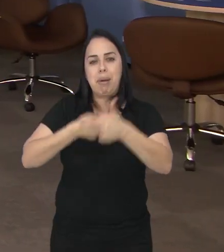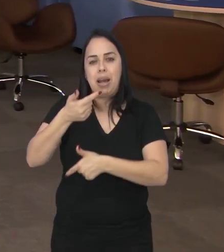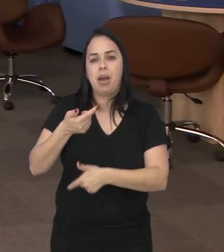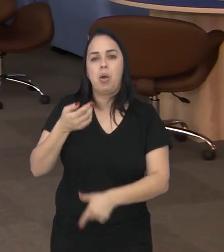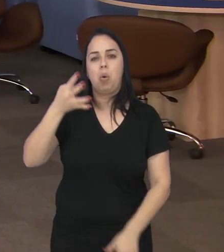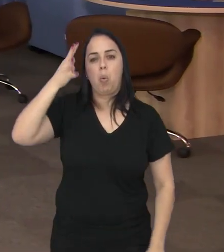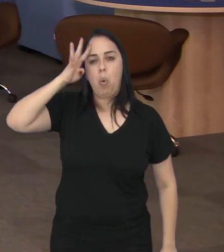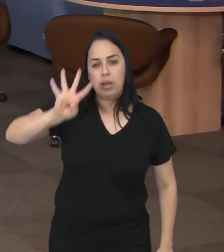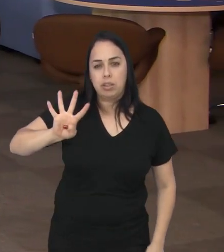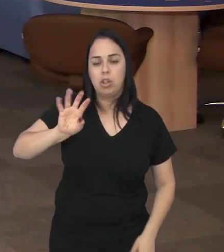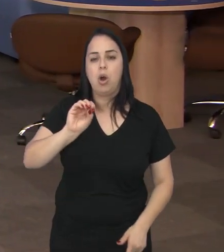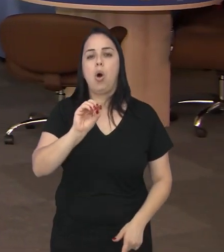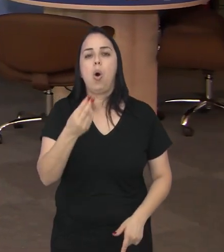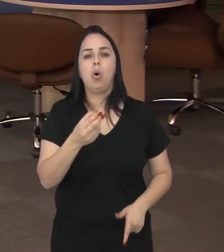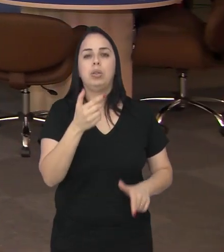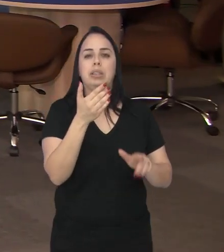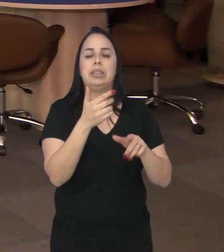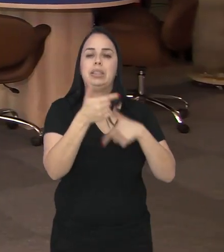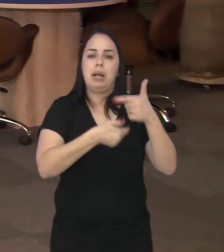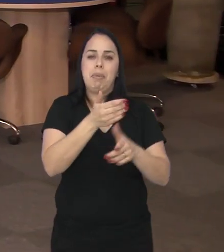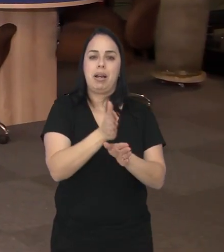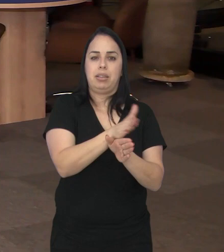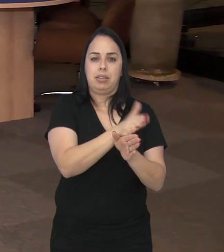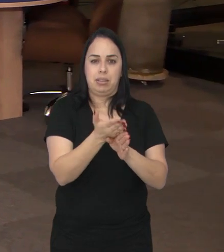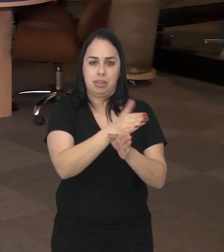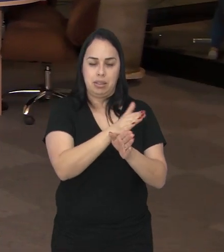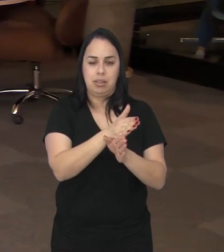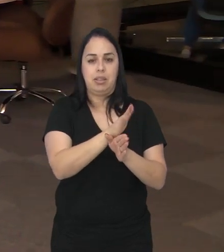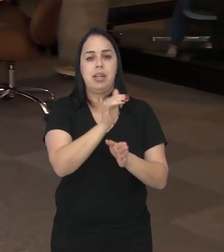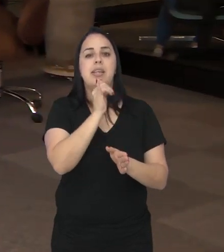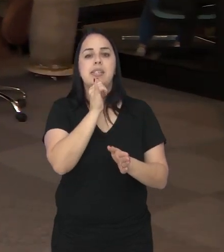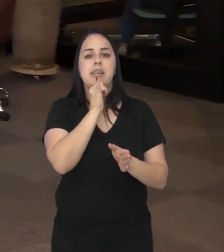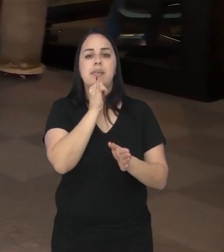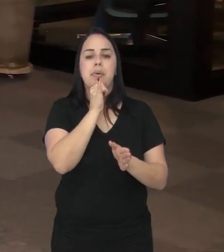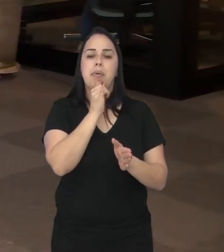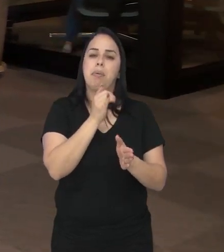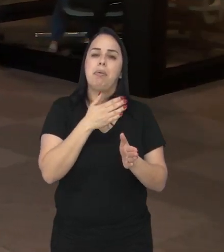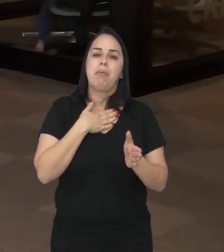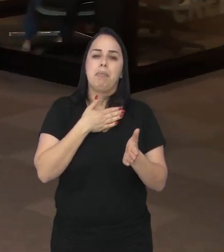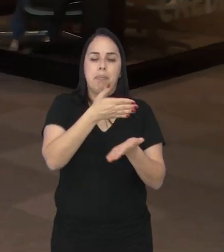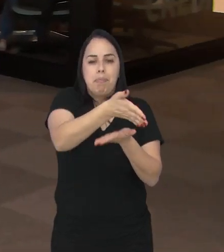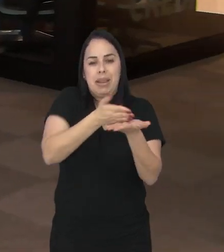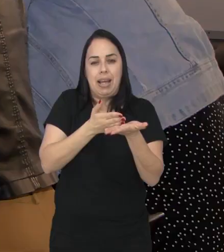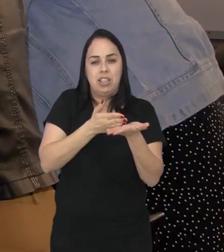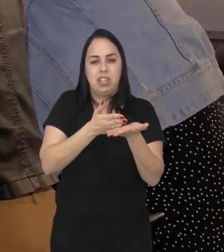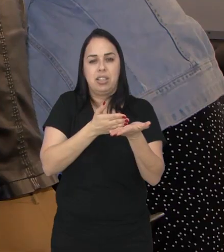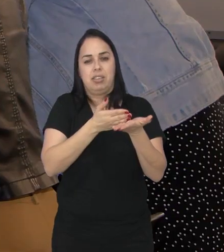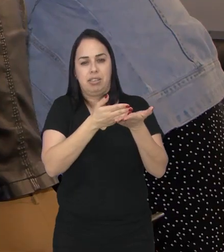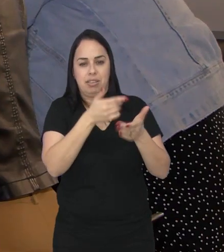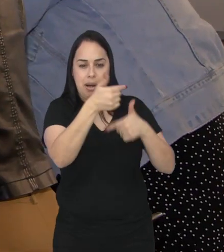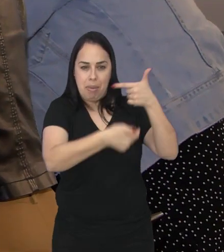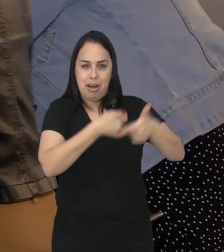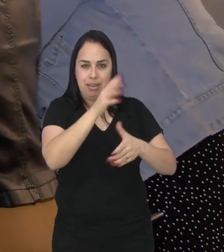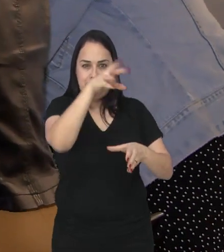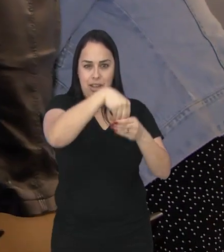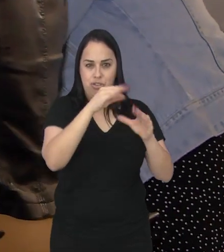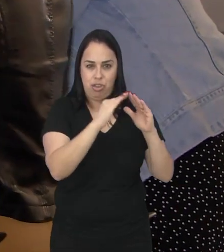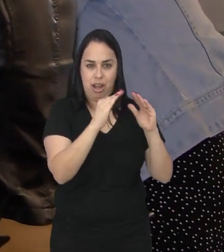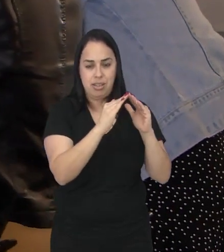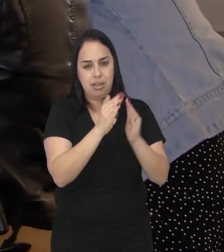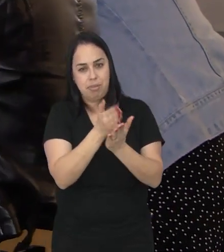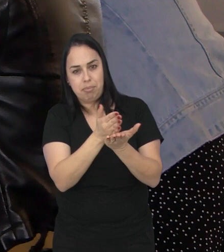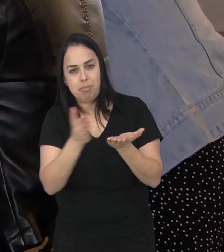ou um modelo de trabalho híbrido onde os empregados trabalham parte da semana em casa e os outros dias